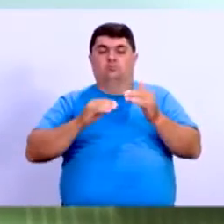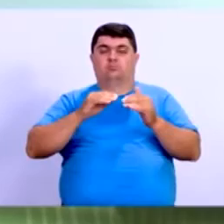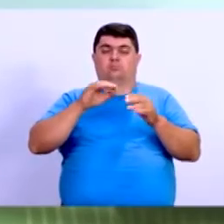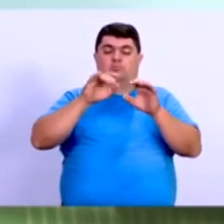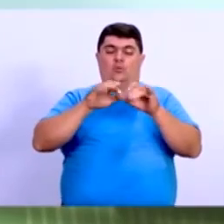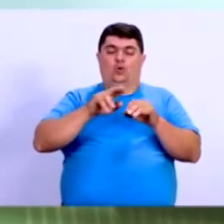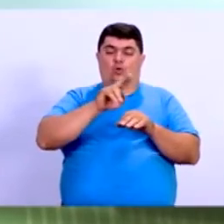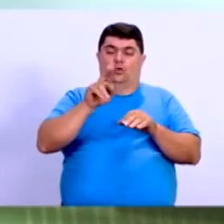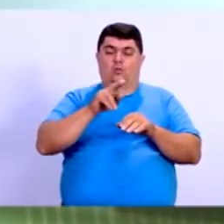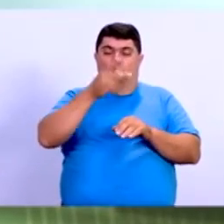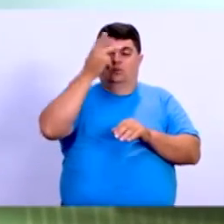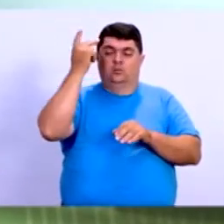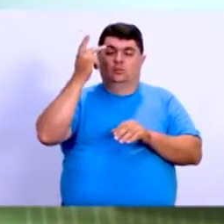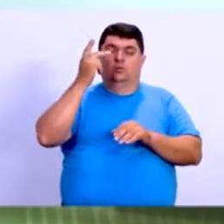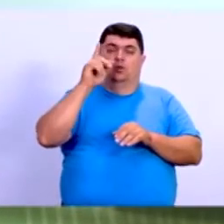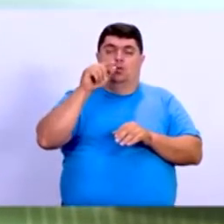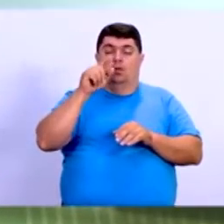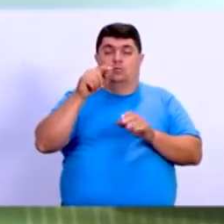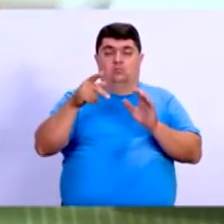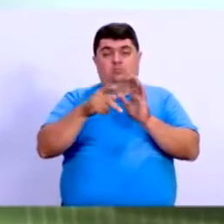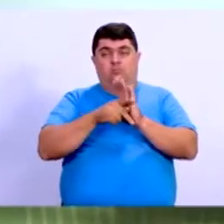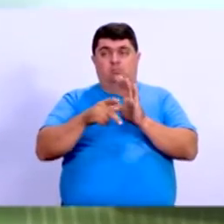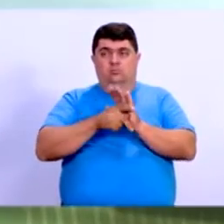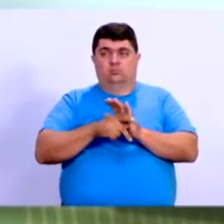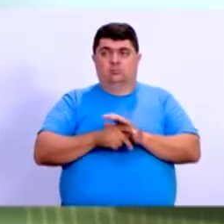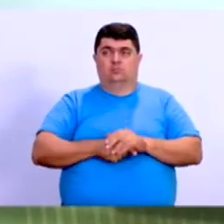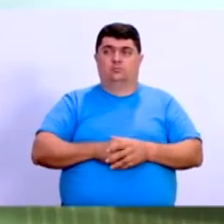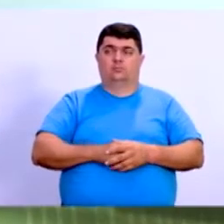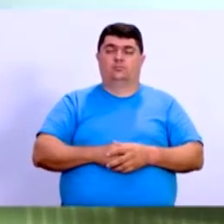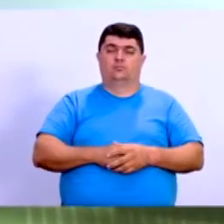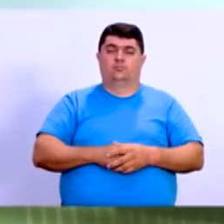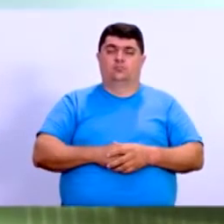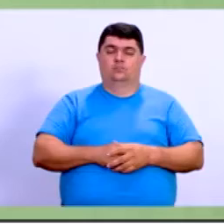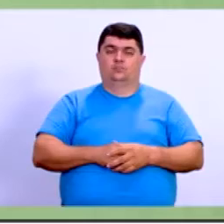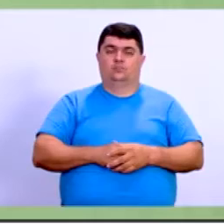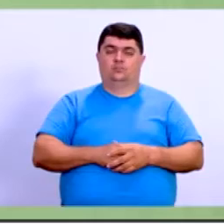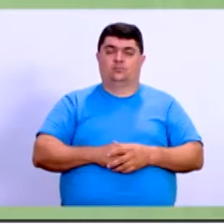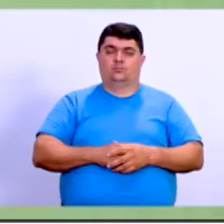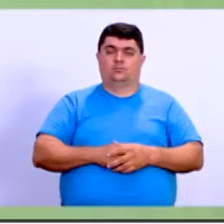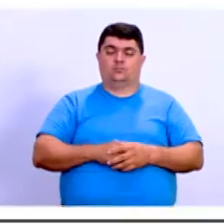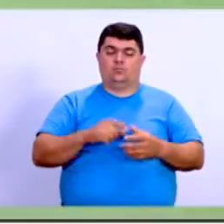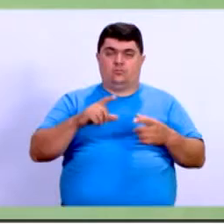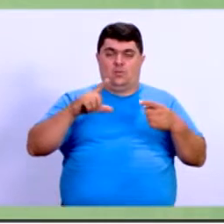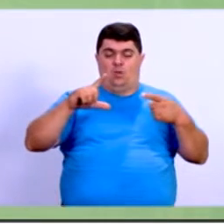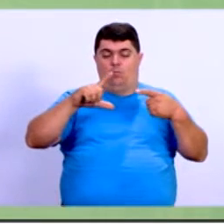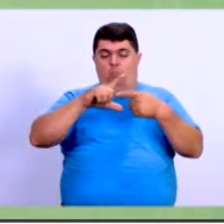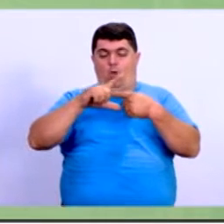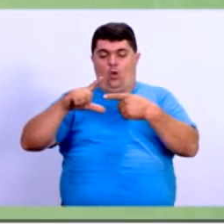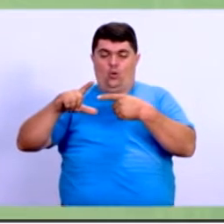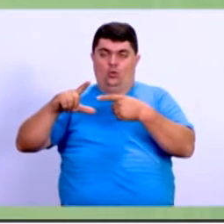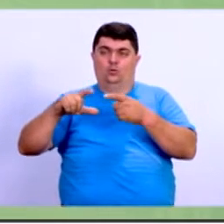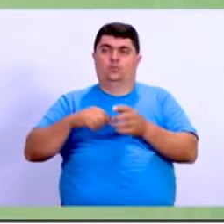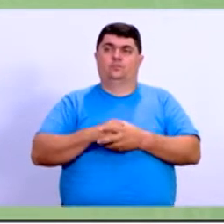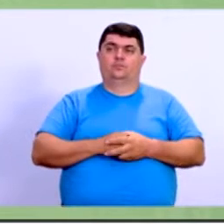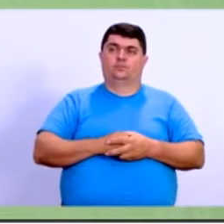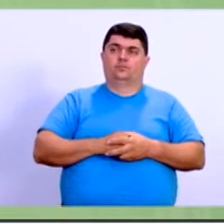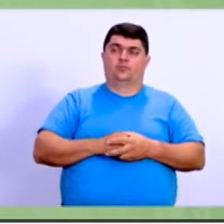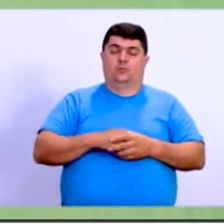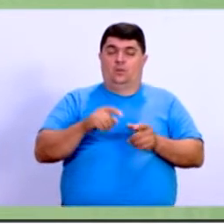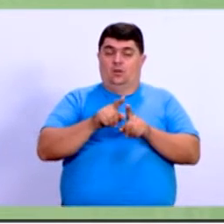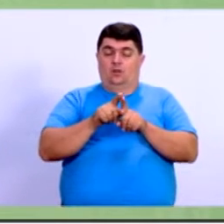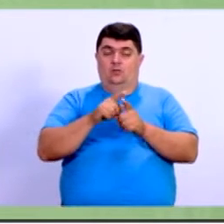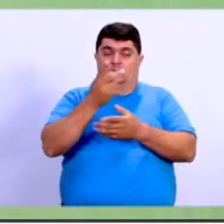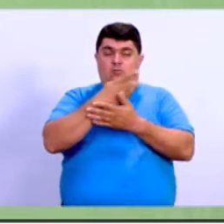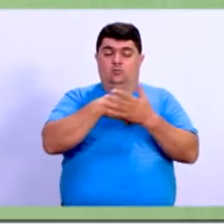do funcionário. Isso daí é uma passagem de dados do usuário para a aplicação. Diagrama de